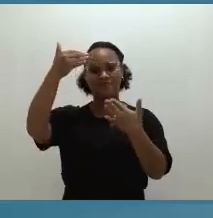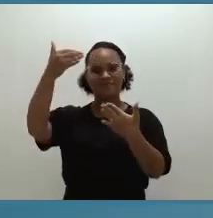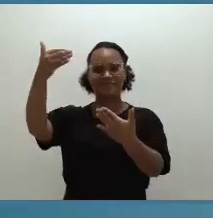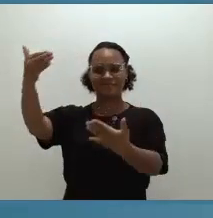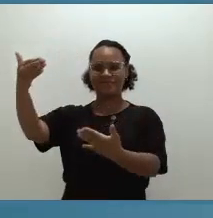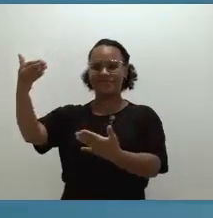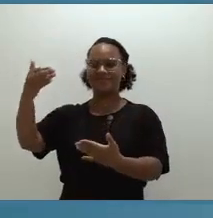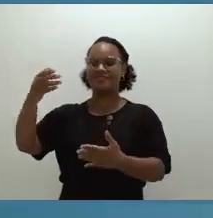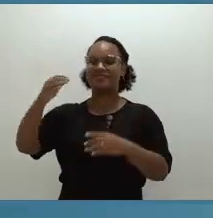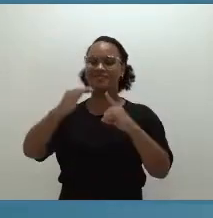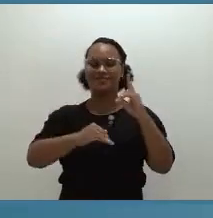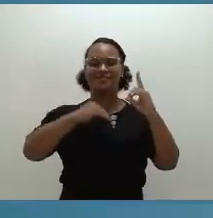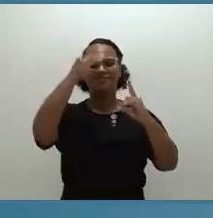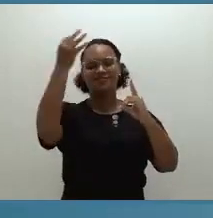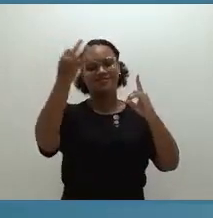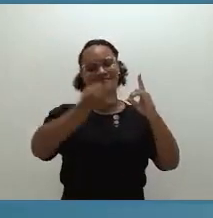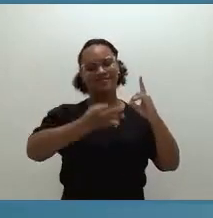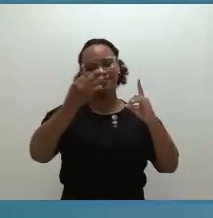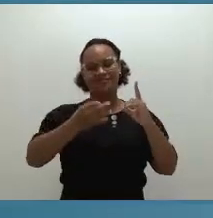presidente.